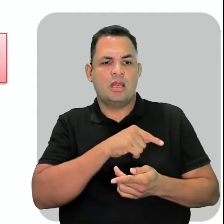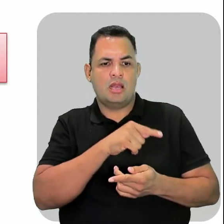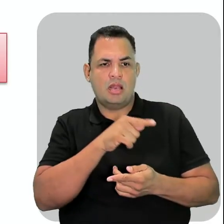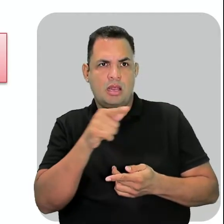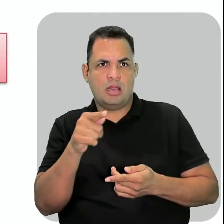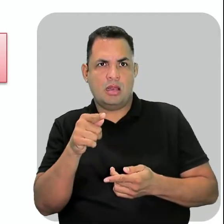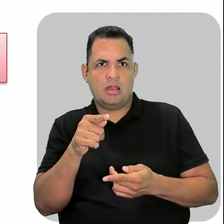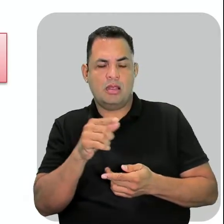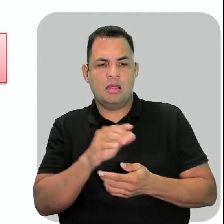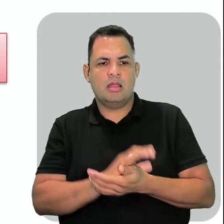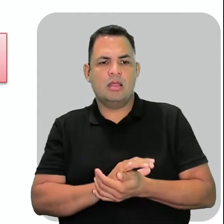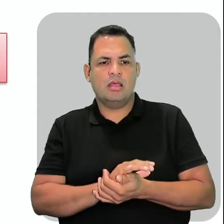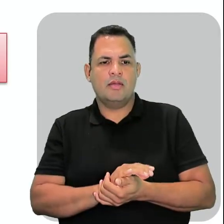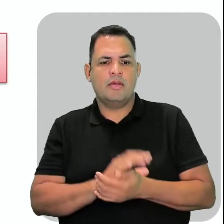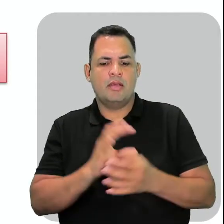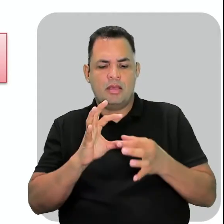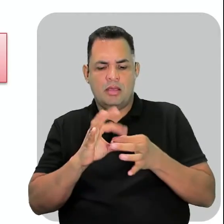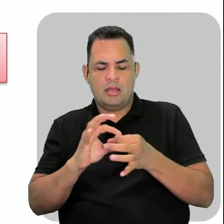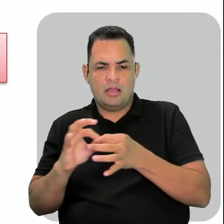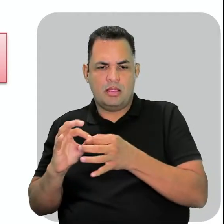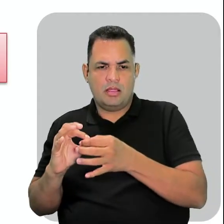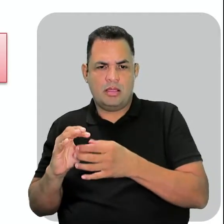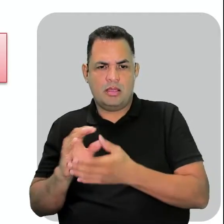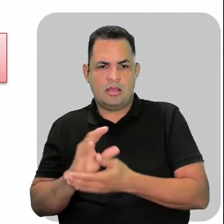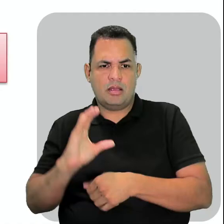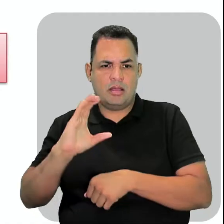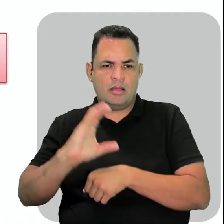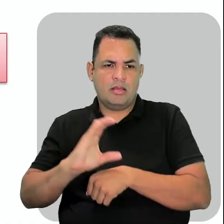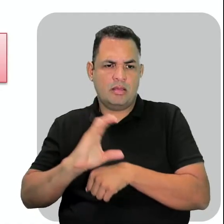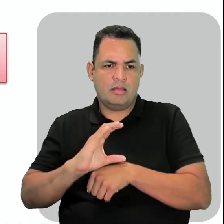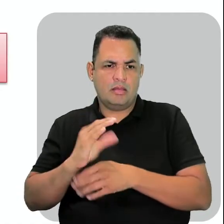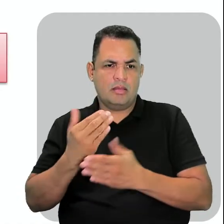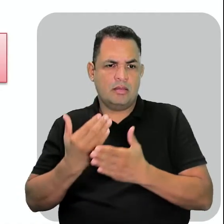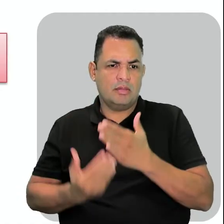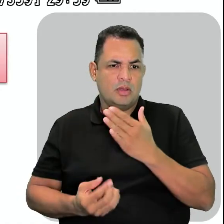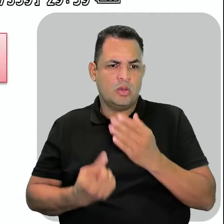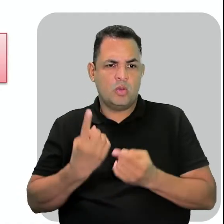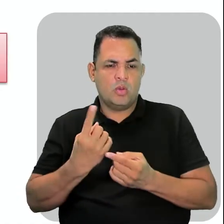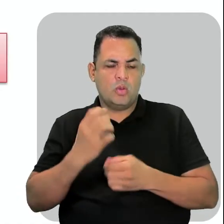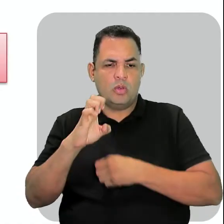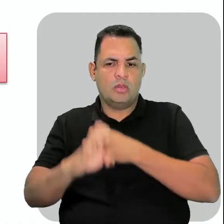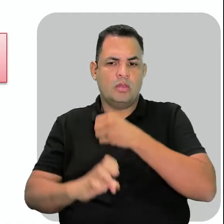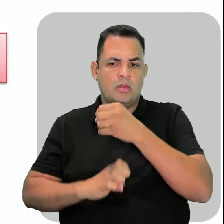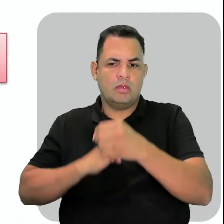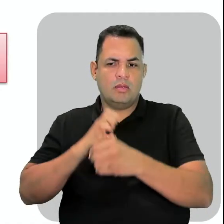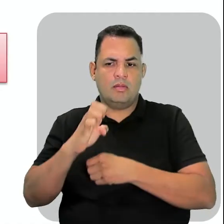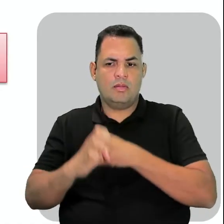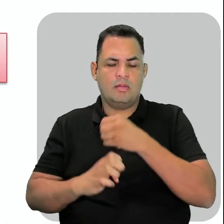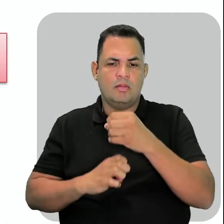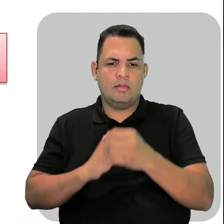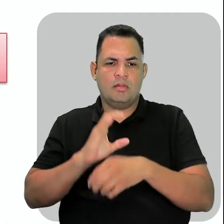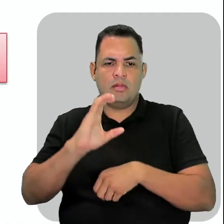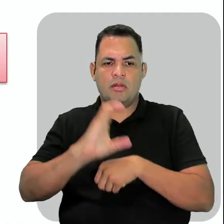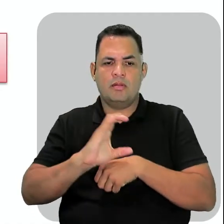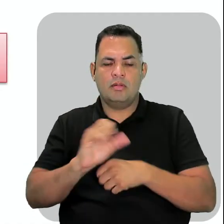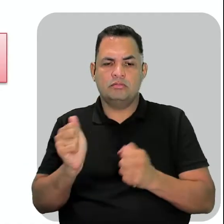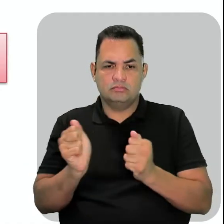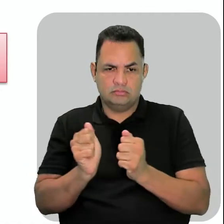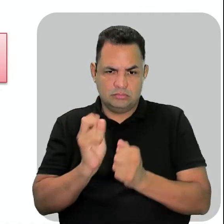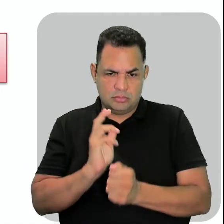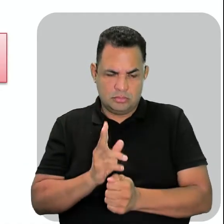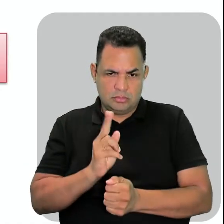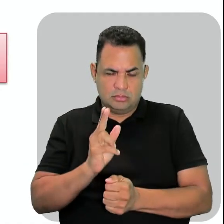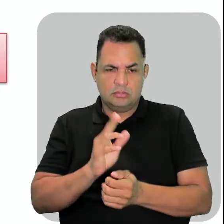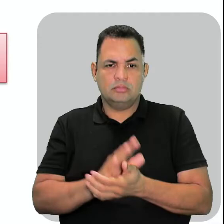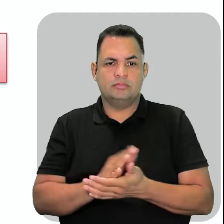da nossa cadeia carbônica, ele sai perdendo um dos seus elétrons. O carbono que permanece, ele